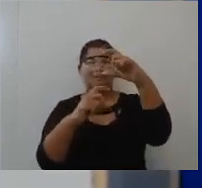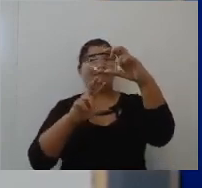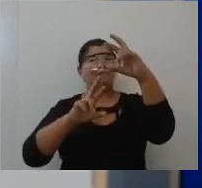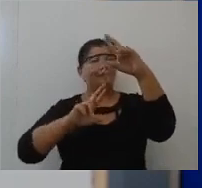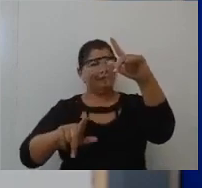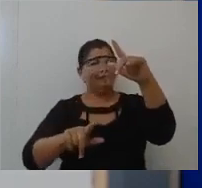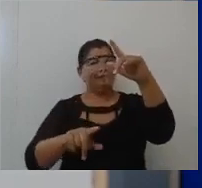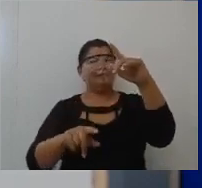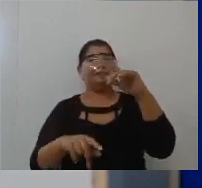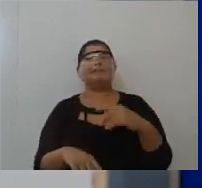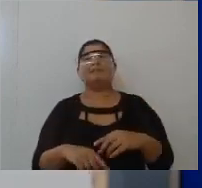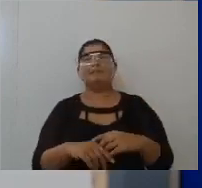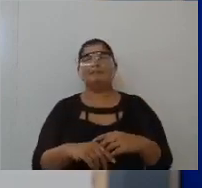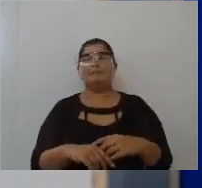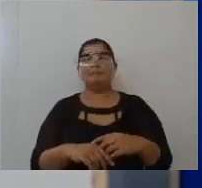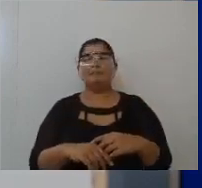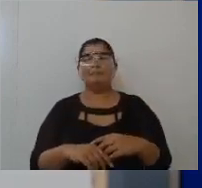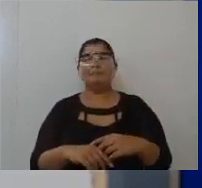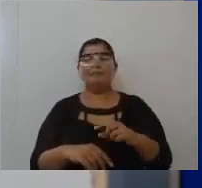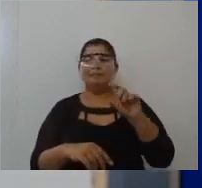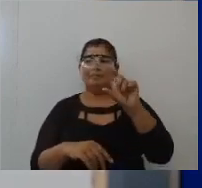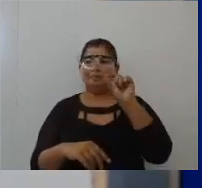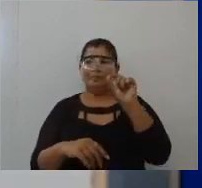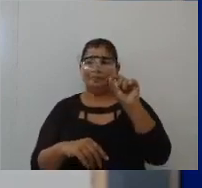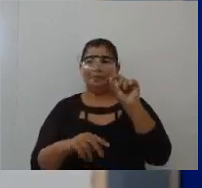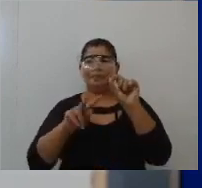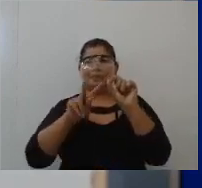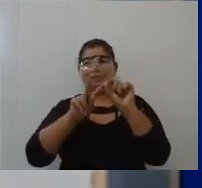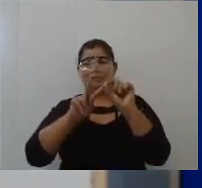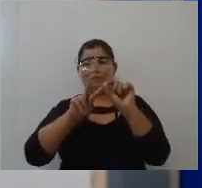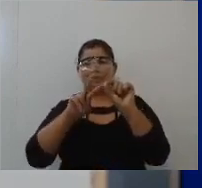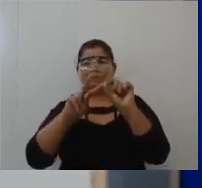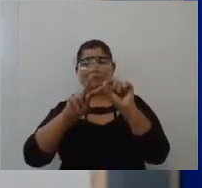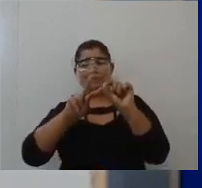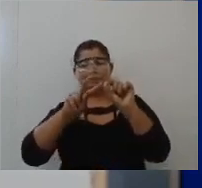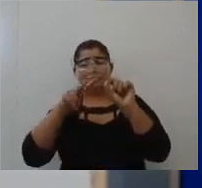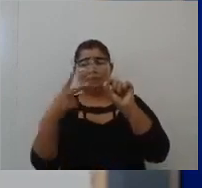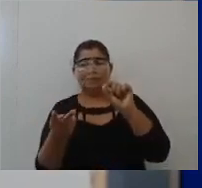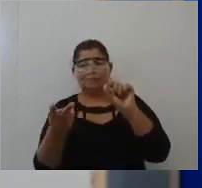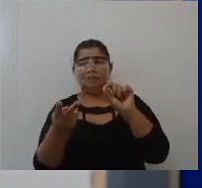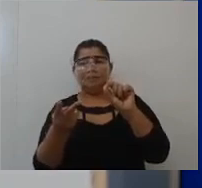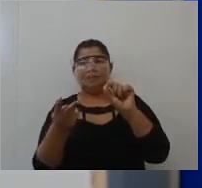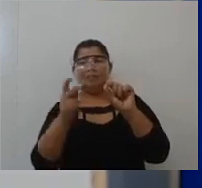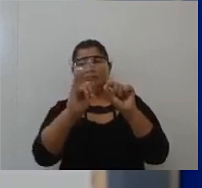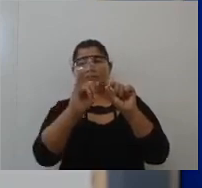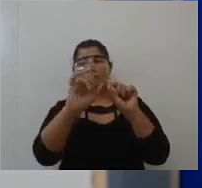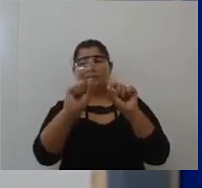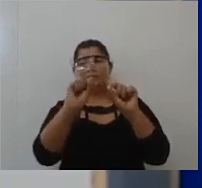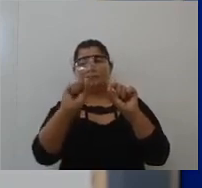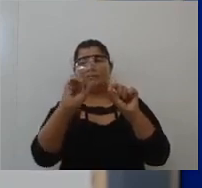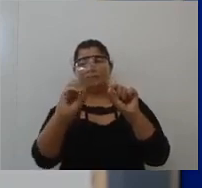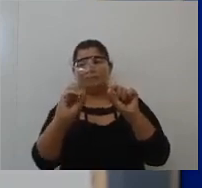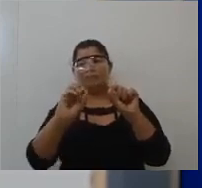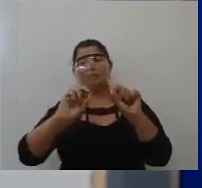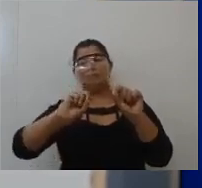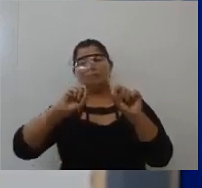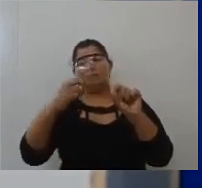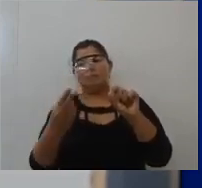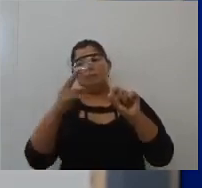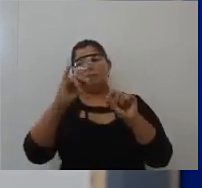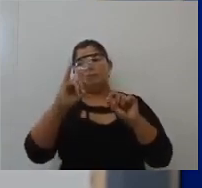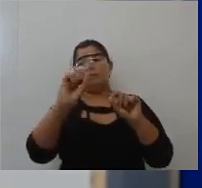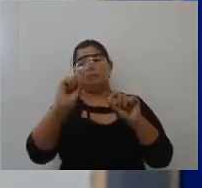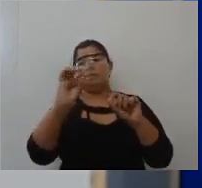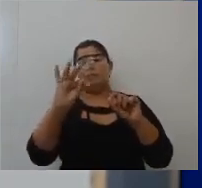o que, quando ele puder ser substituído por isso e por isto,